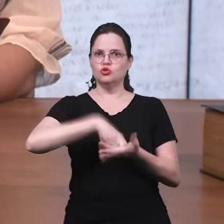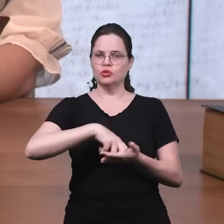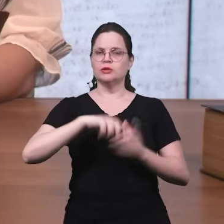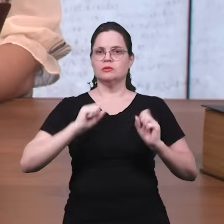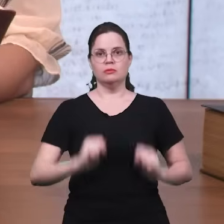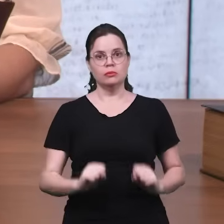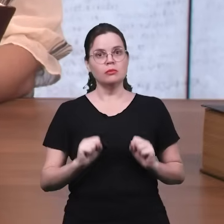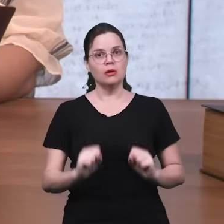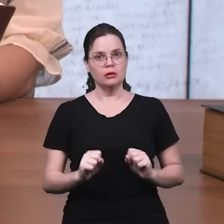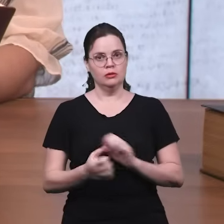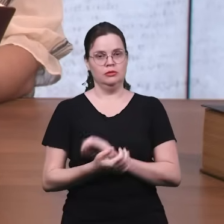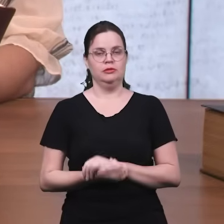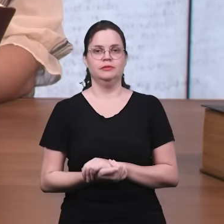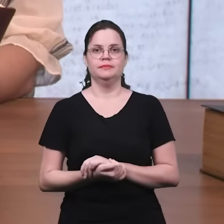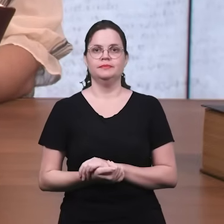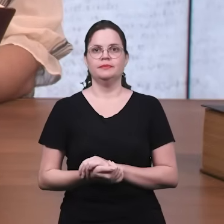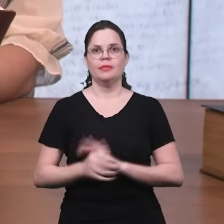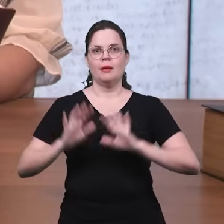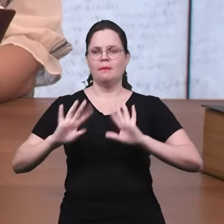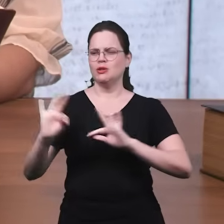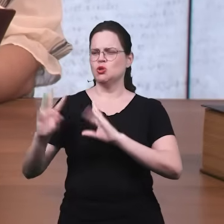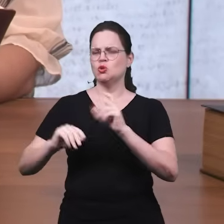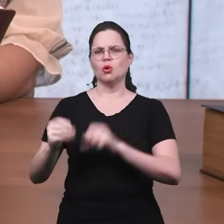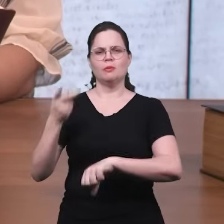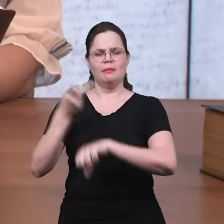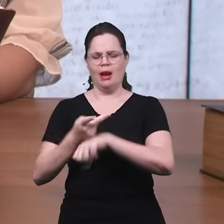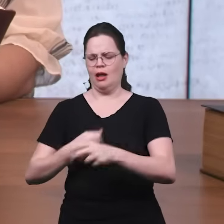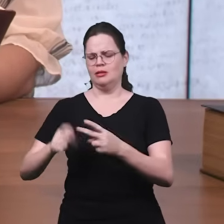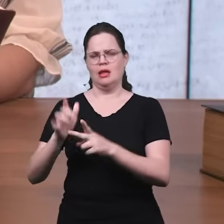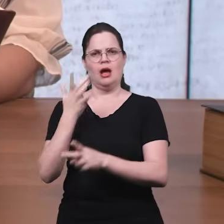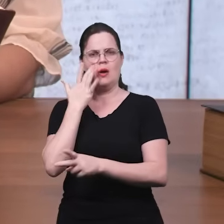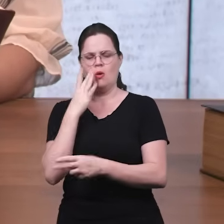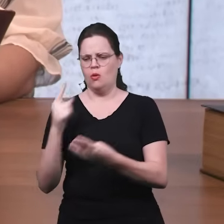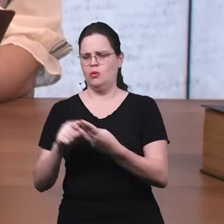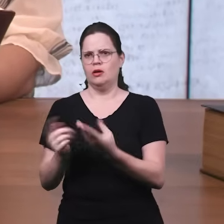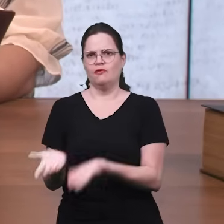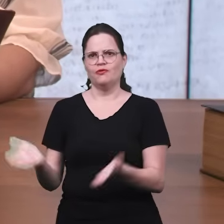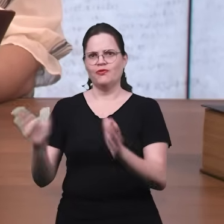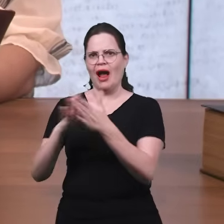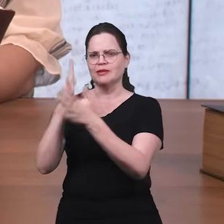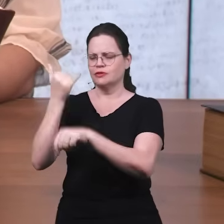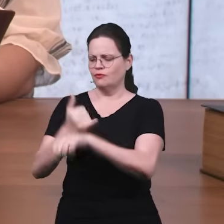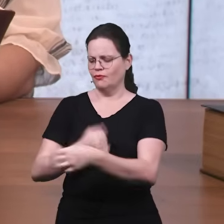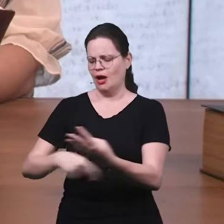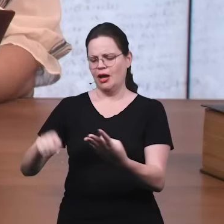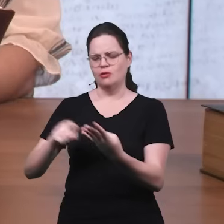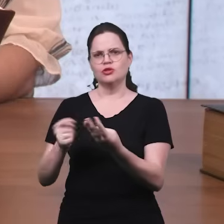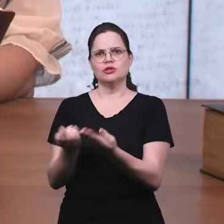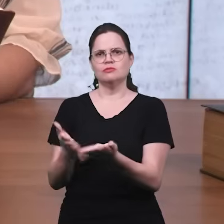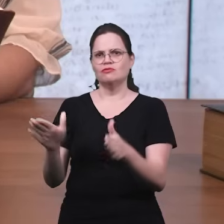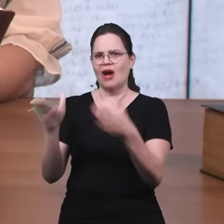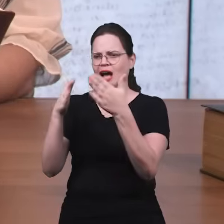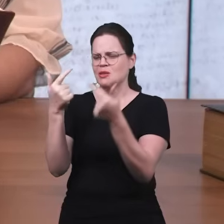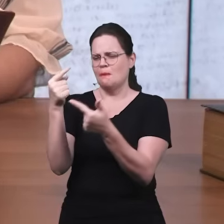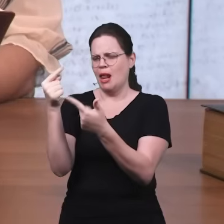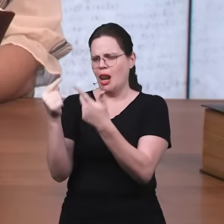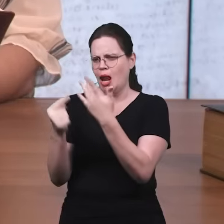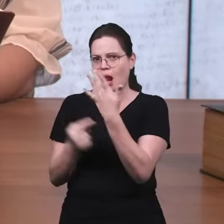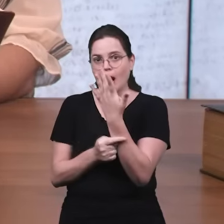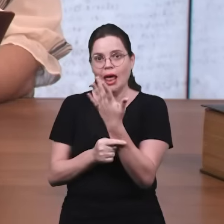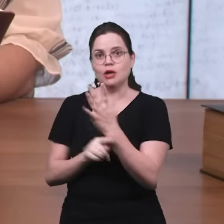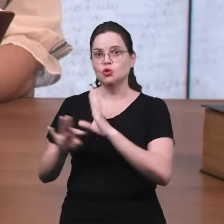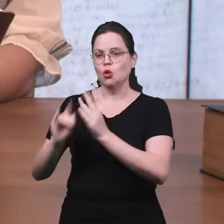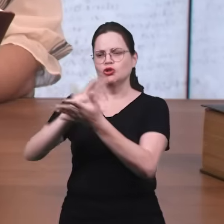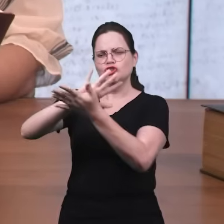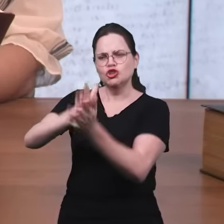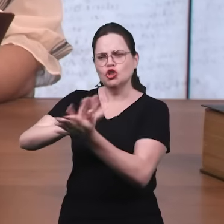turveis. Porém, toda a prata e o ouro e os vasos de metal e de ferro são consagrados